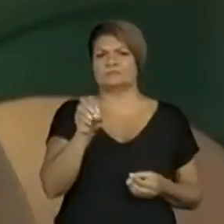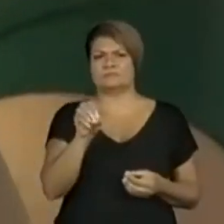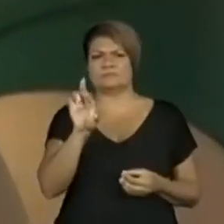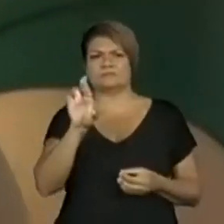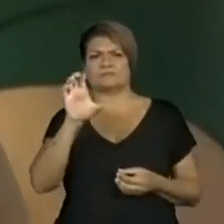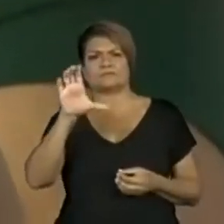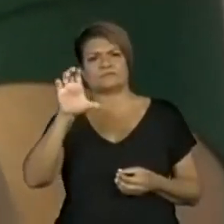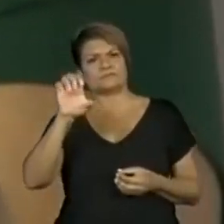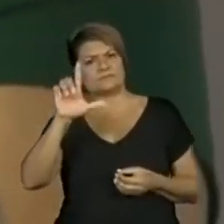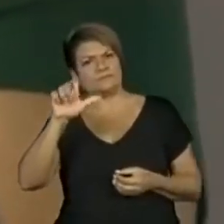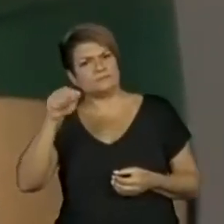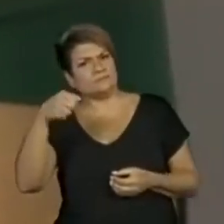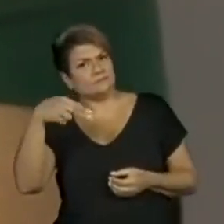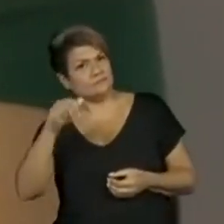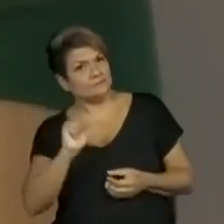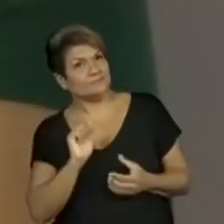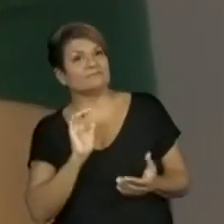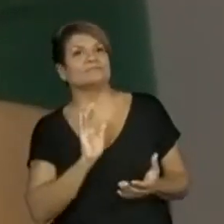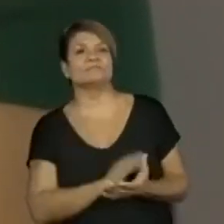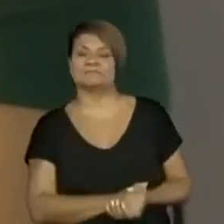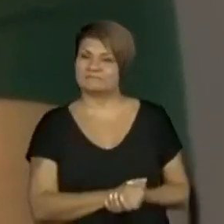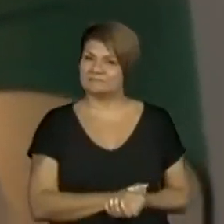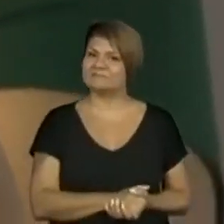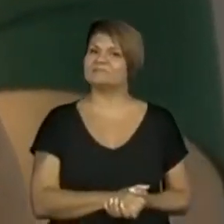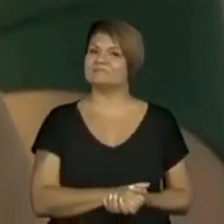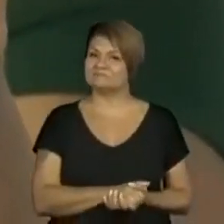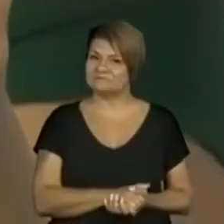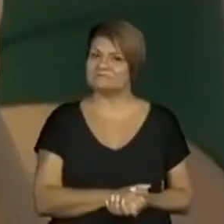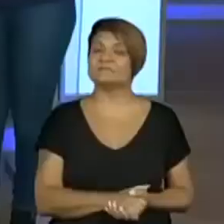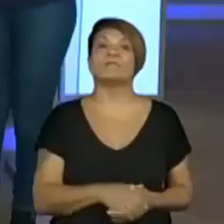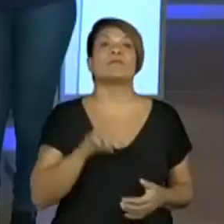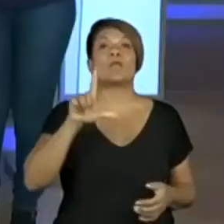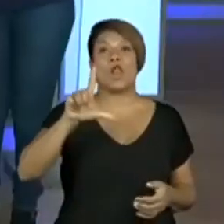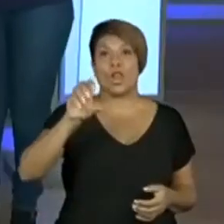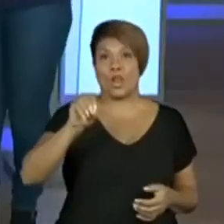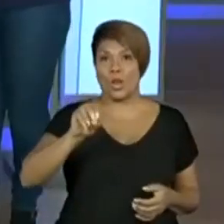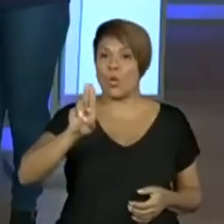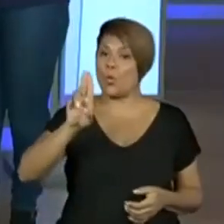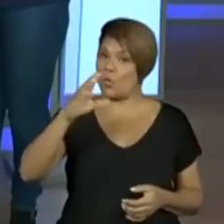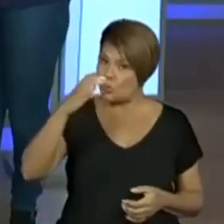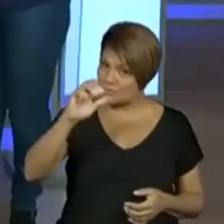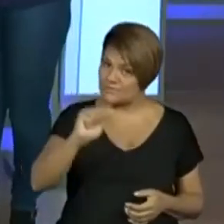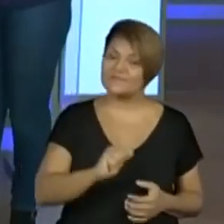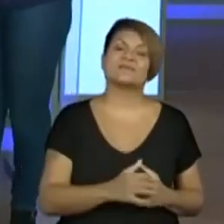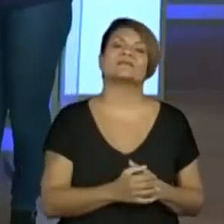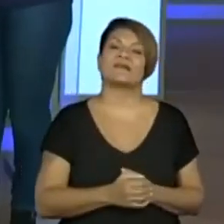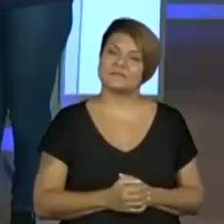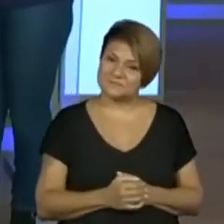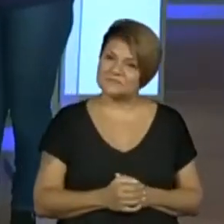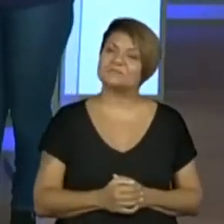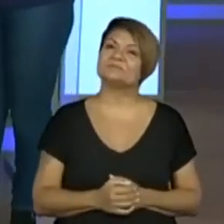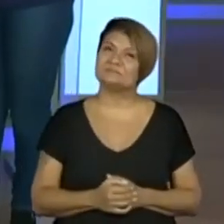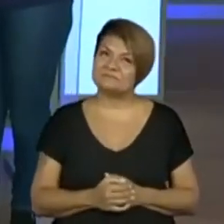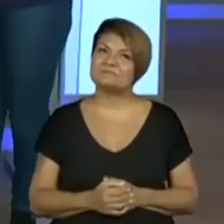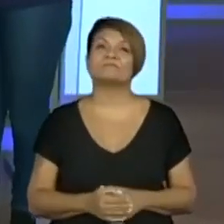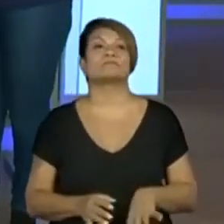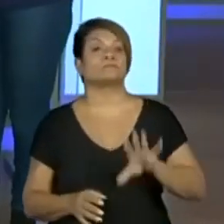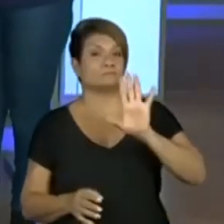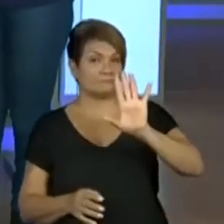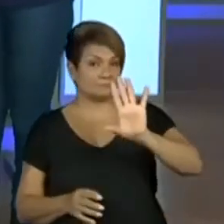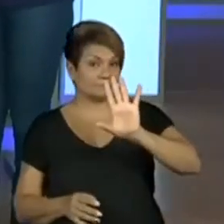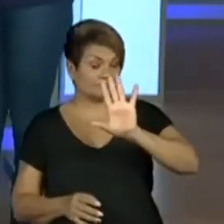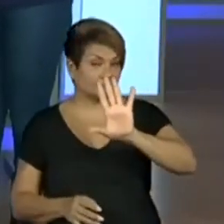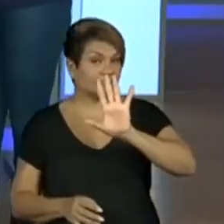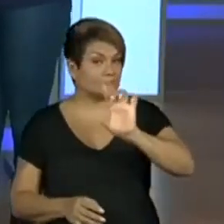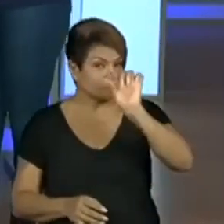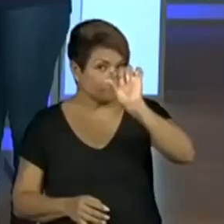Lana porcelana louça estão falando que lavar louça não é Aliás daqui a